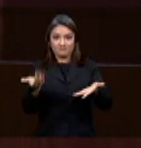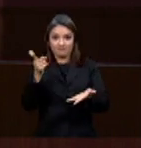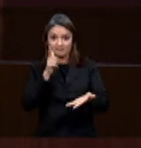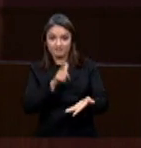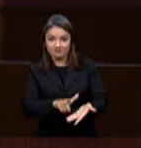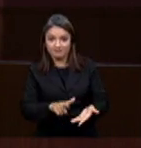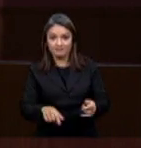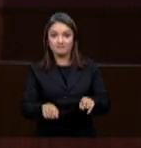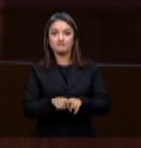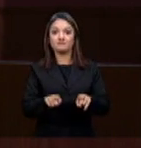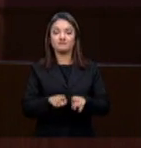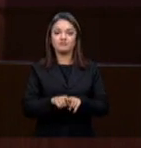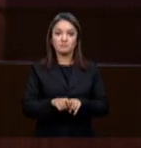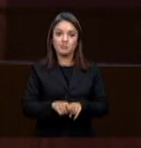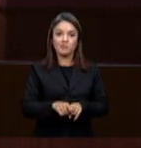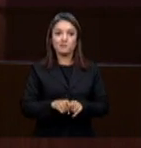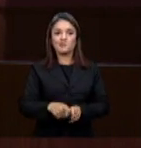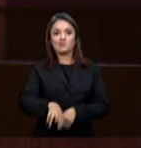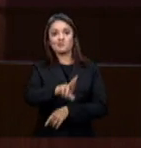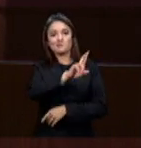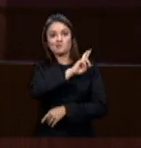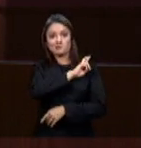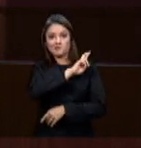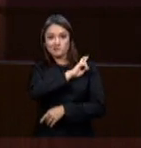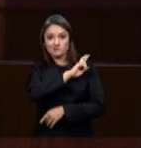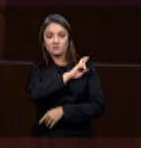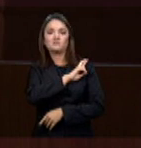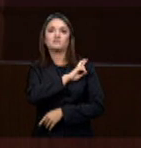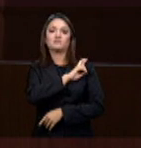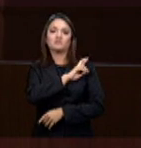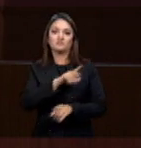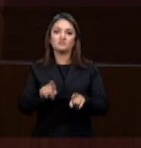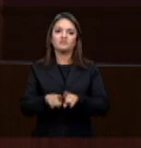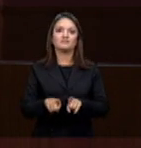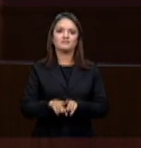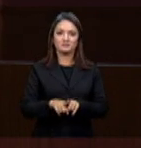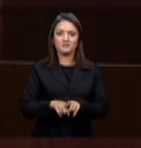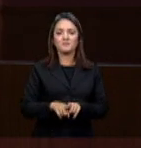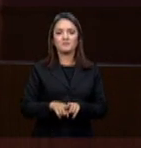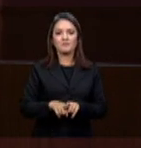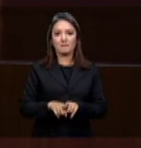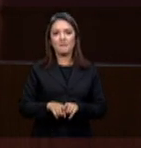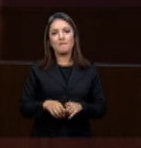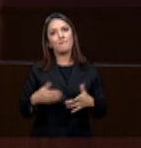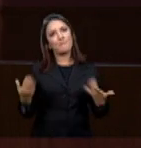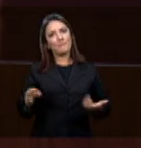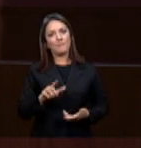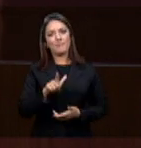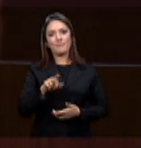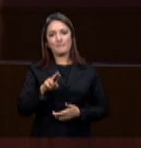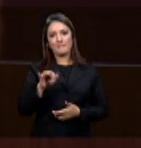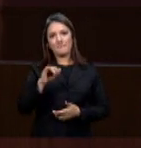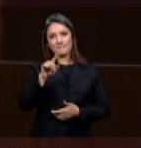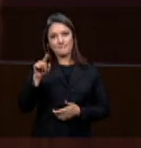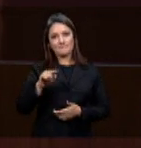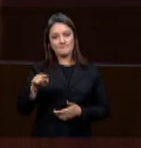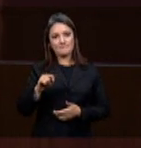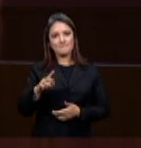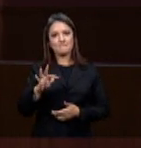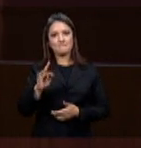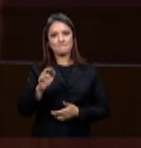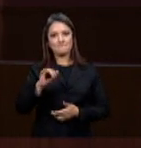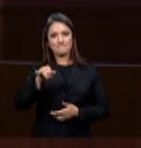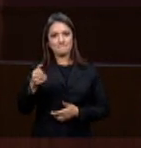de responsabilidade solidária é disso que a Luiza Trajano estava falando quando